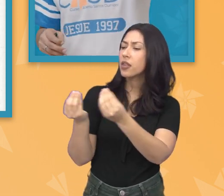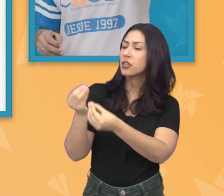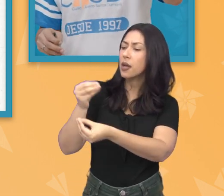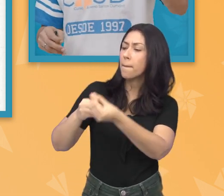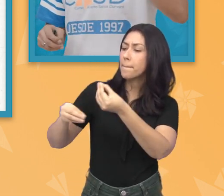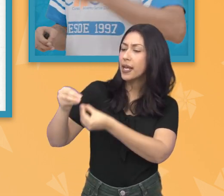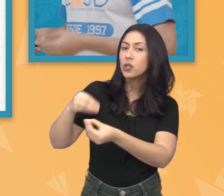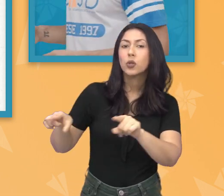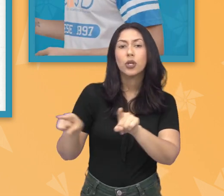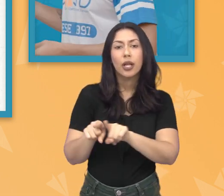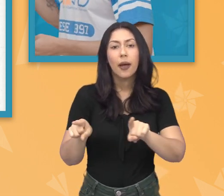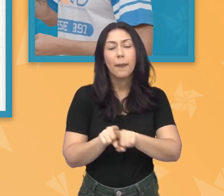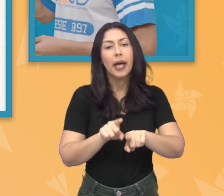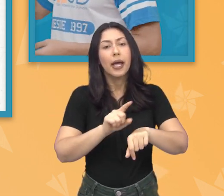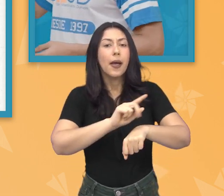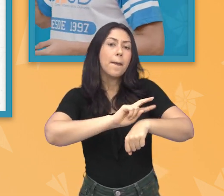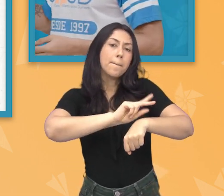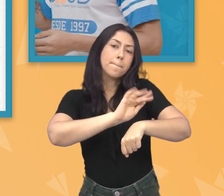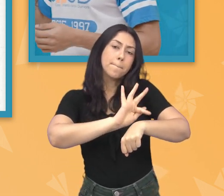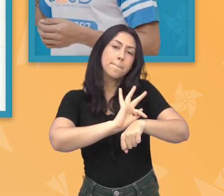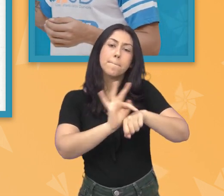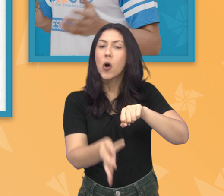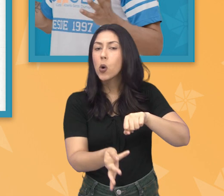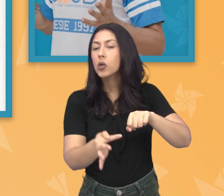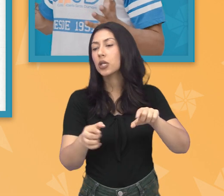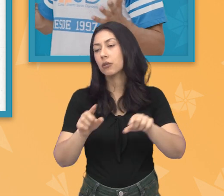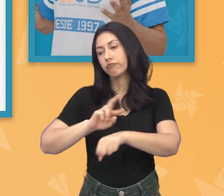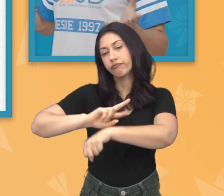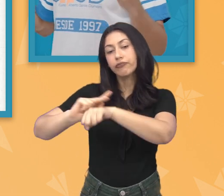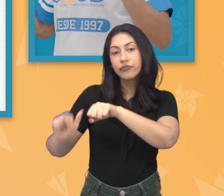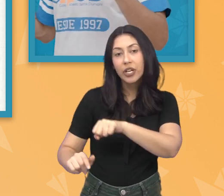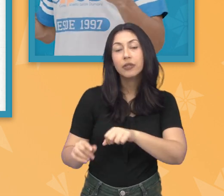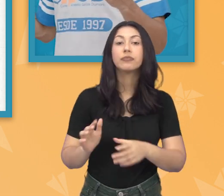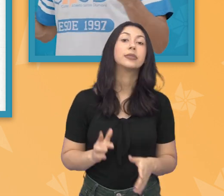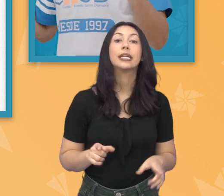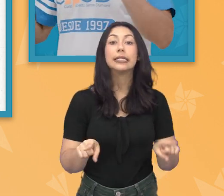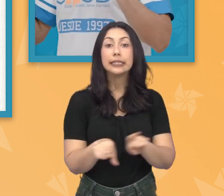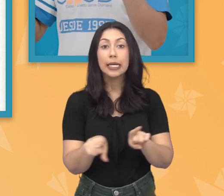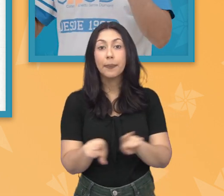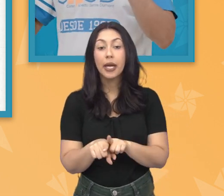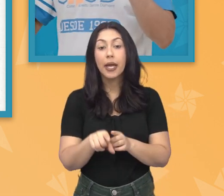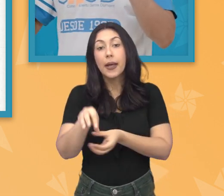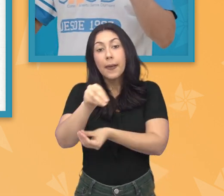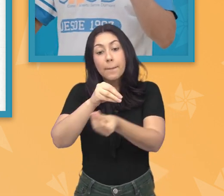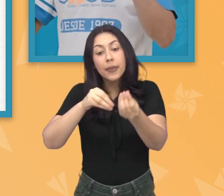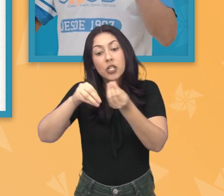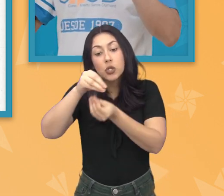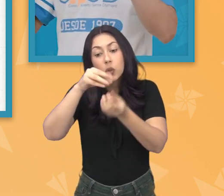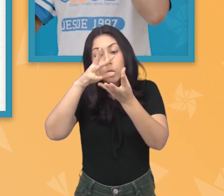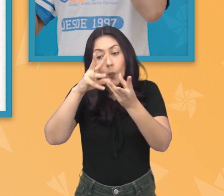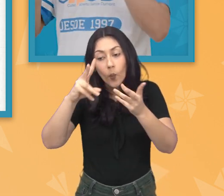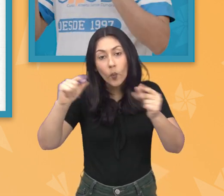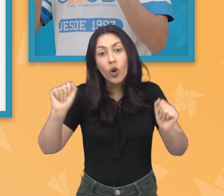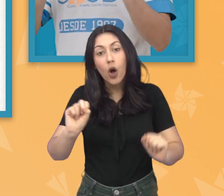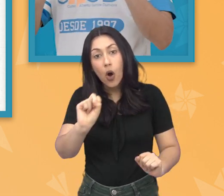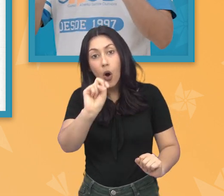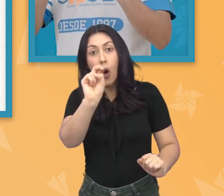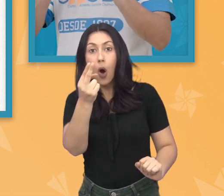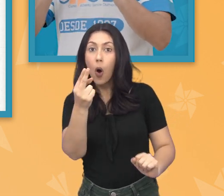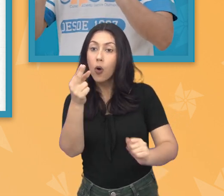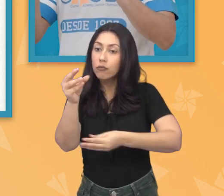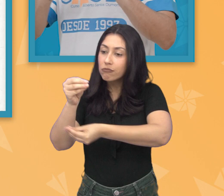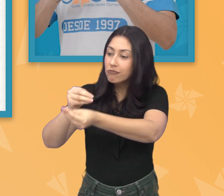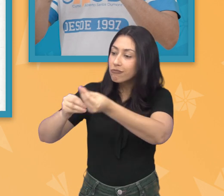simples, compostas e misturas. Por fim, né, os sistemas homogêneos e heterogêneos, né, como a gente define